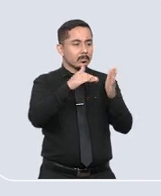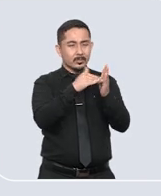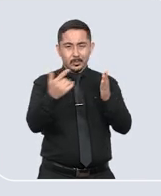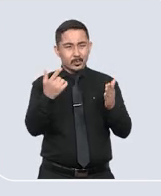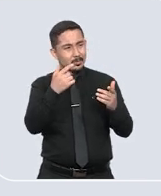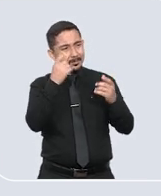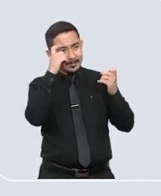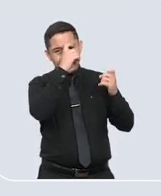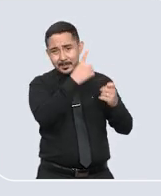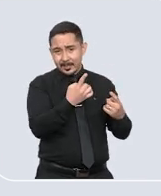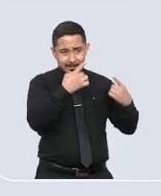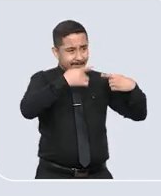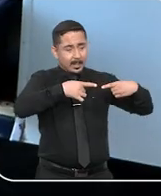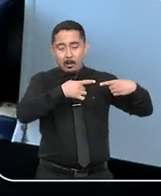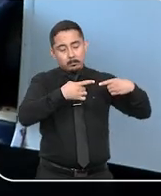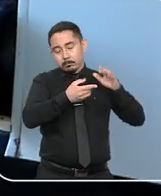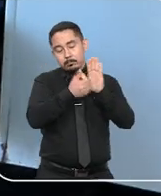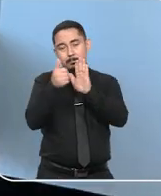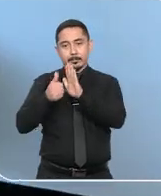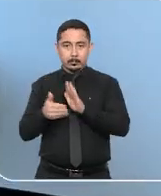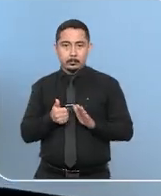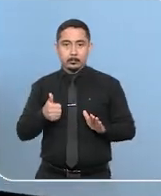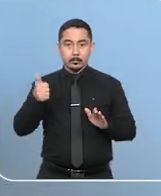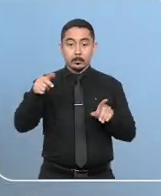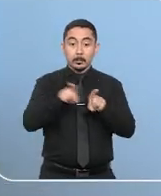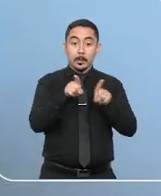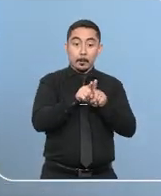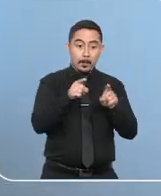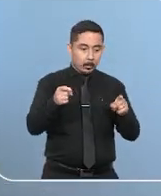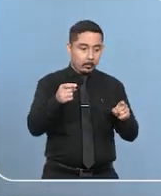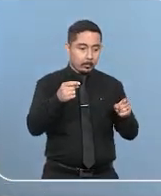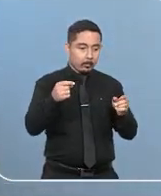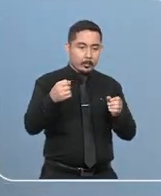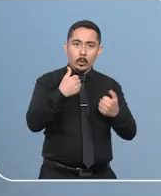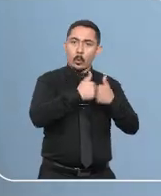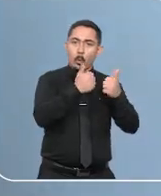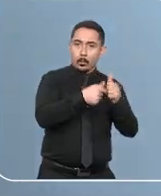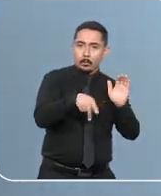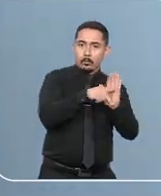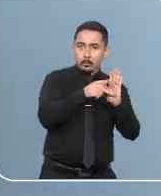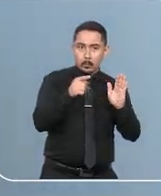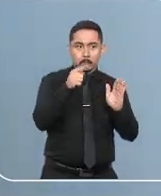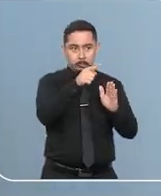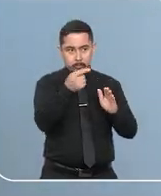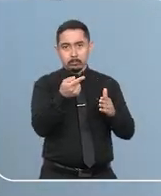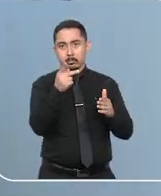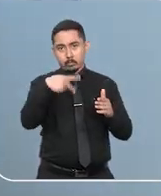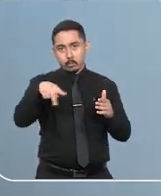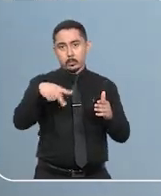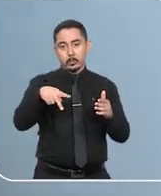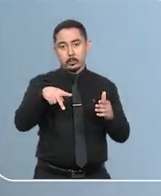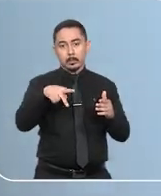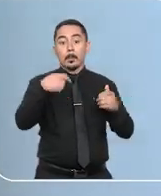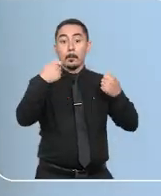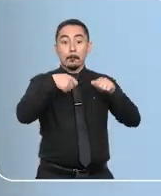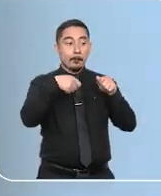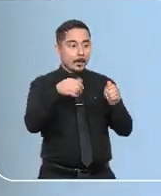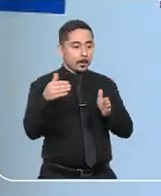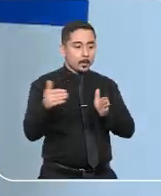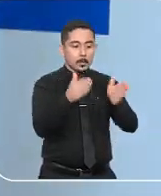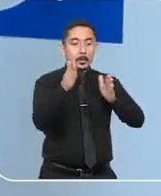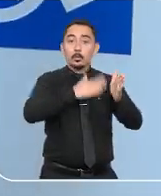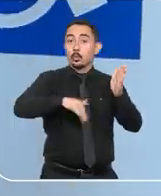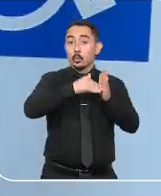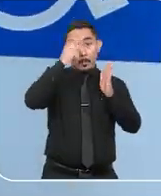de todos os obstáculos. E mais, os veículos de transporte coletivo devem ser acessíveis de forma a garantir o